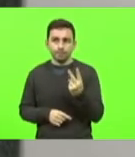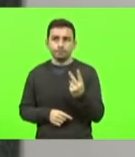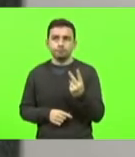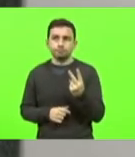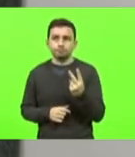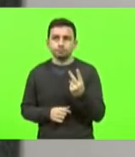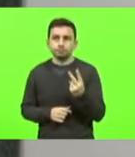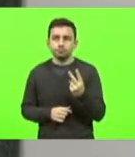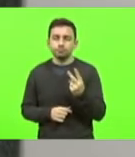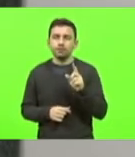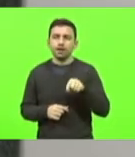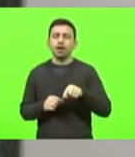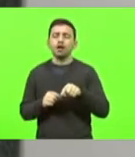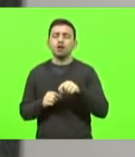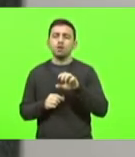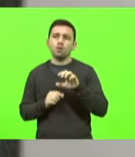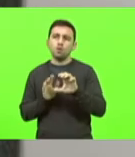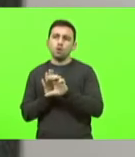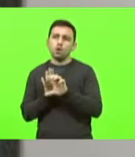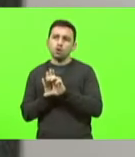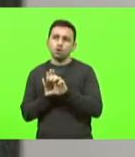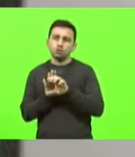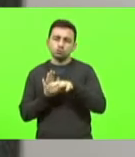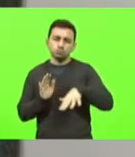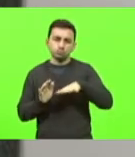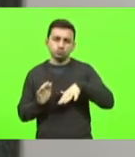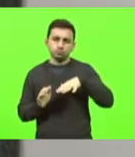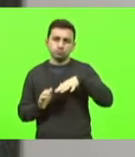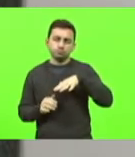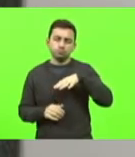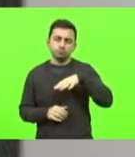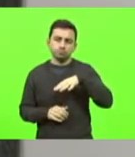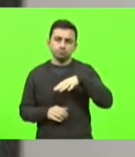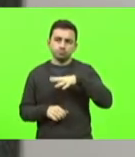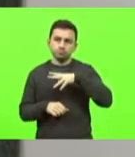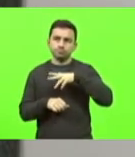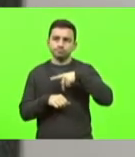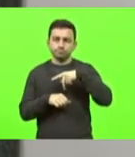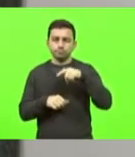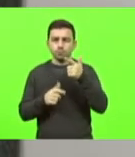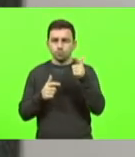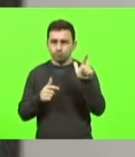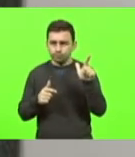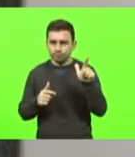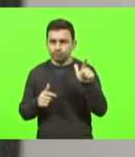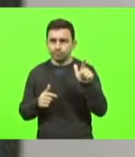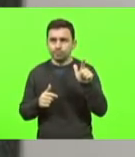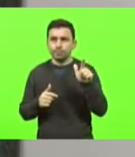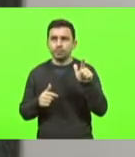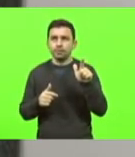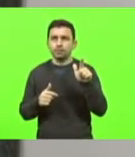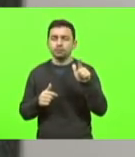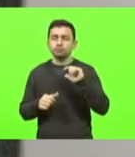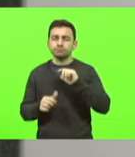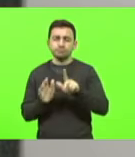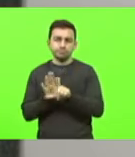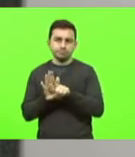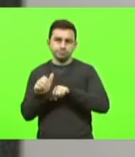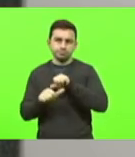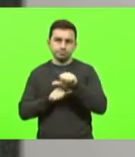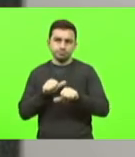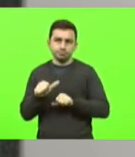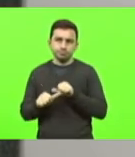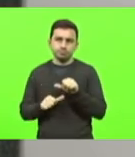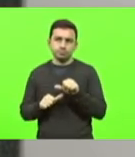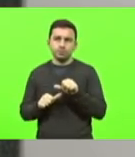códigos da classificação internacional de doenças especificados na pretensa lei alteradora que, em tese, se referem a